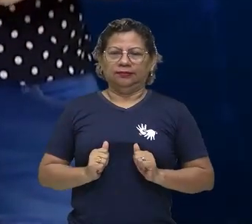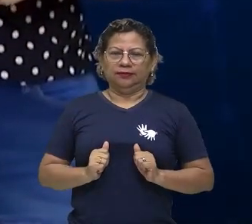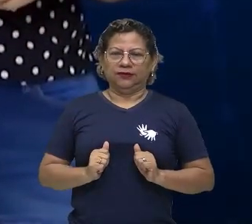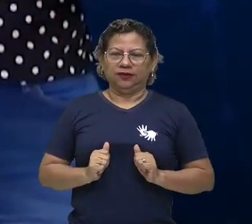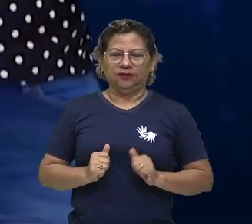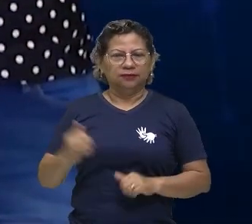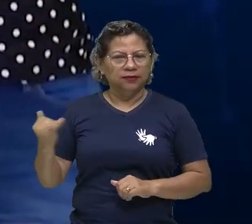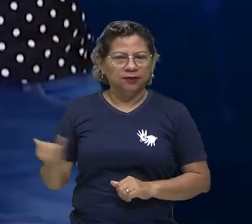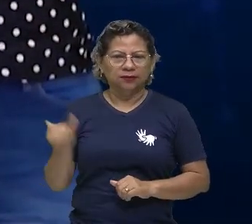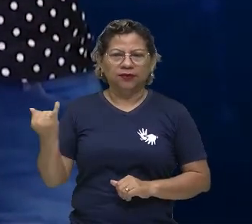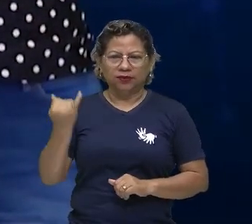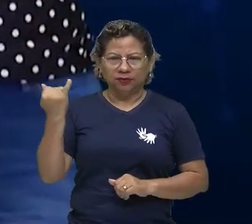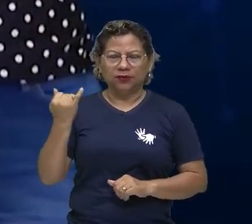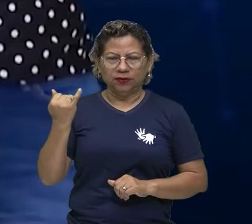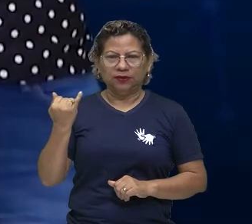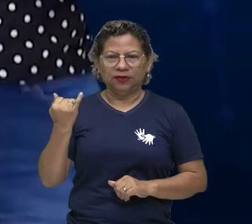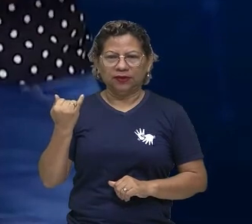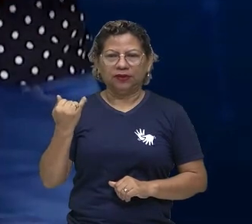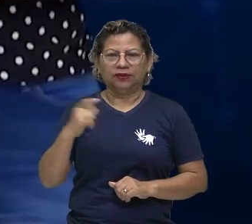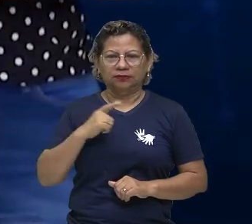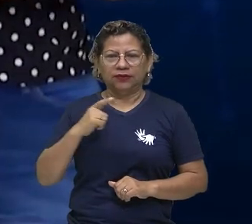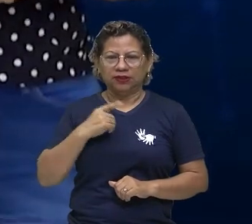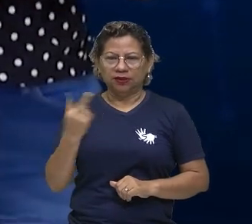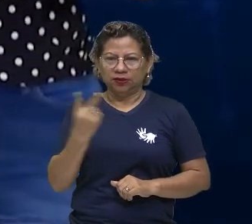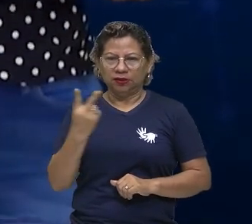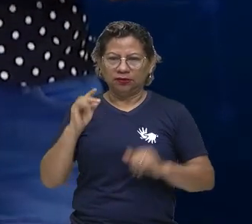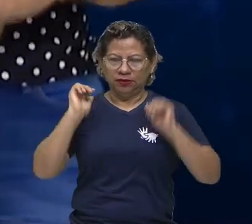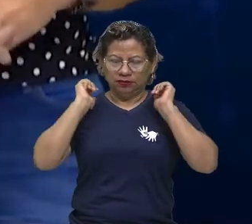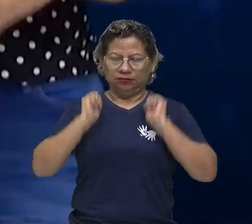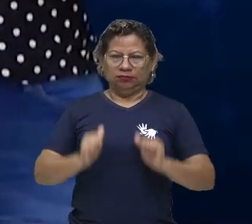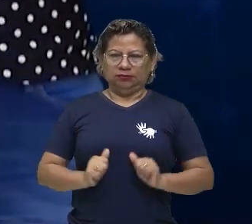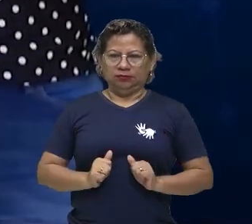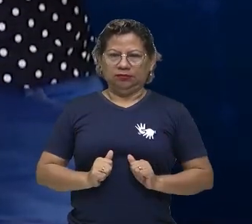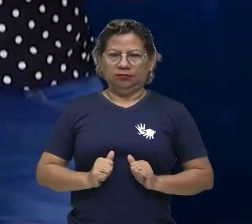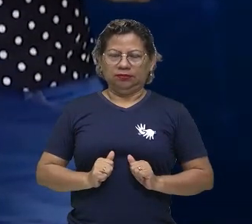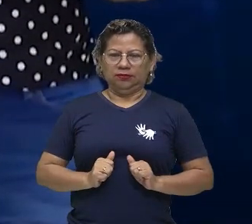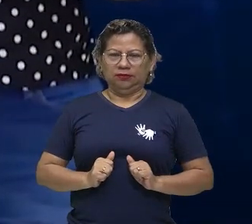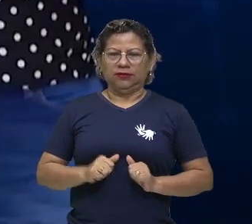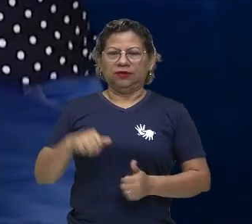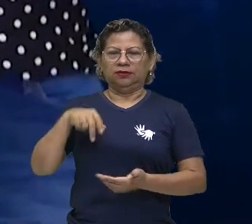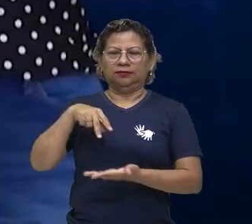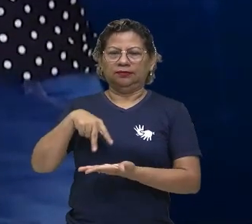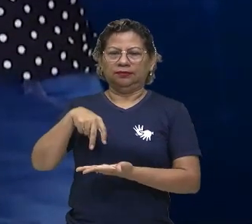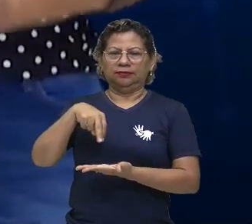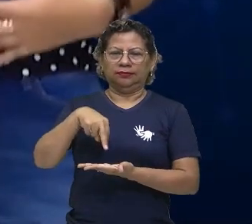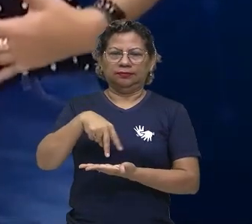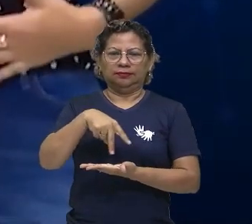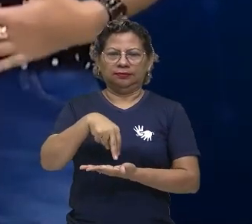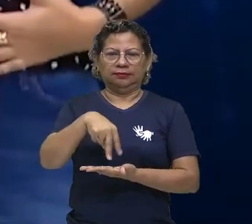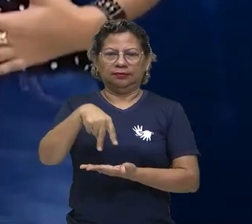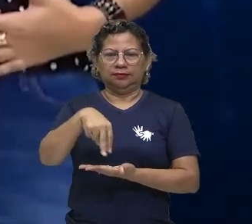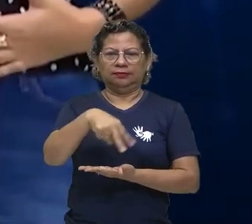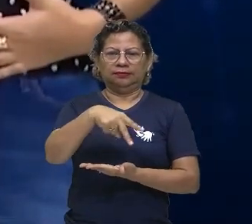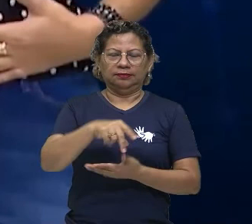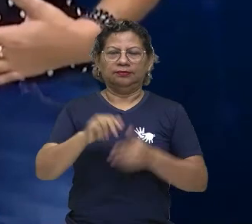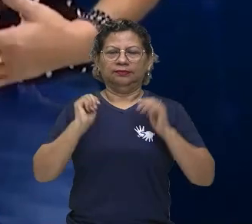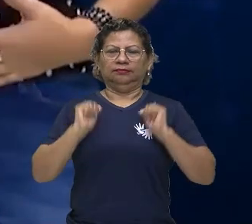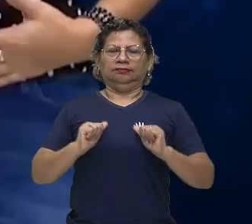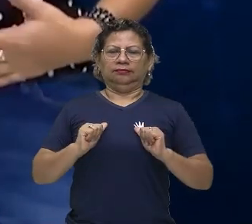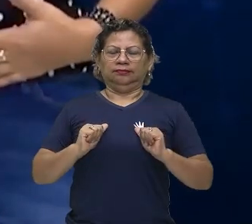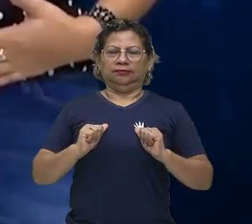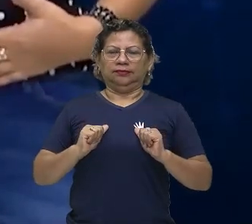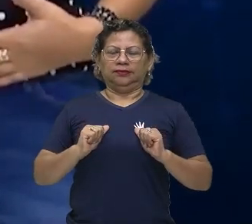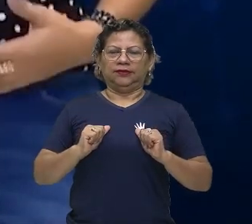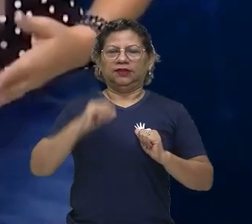fundamental que ela esteja apoiada nos dois ombros e lembre-se de ao caminhar manter sempre as costas retas eo abdômen